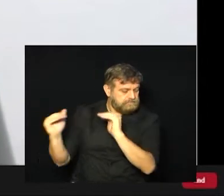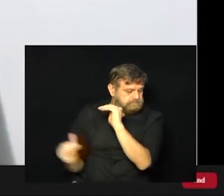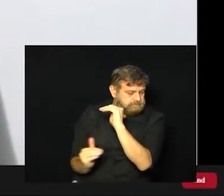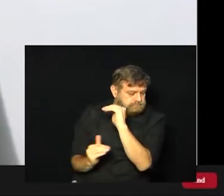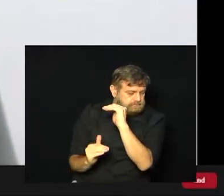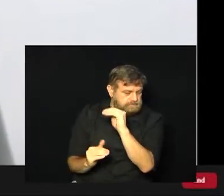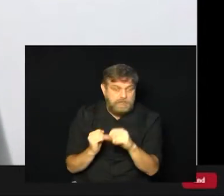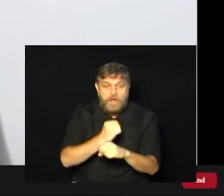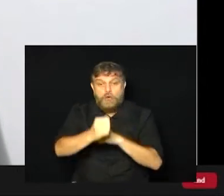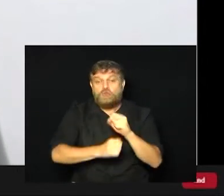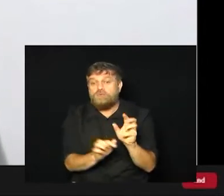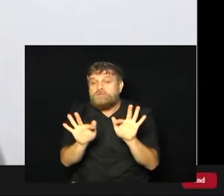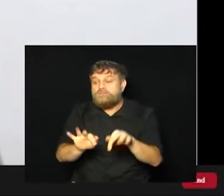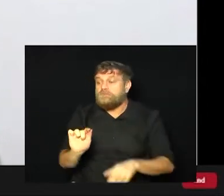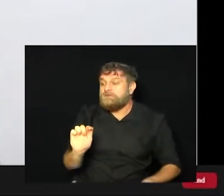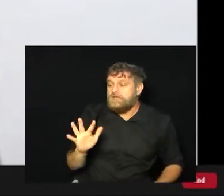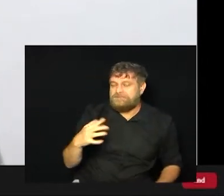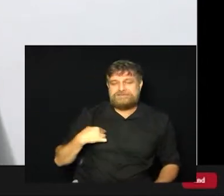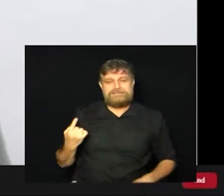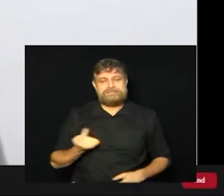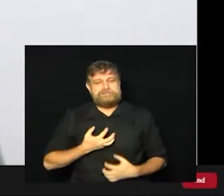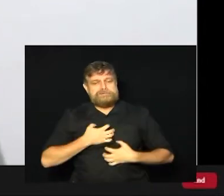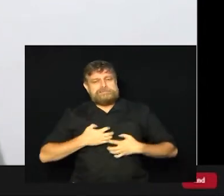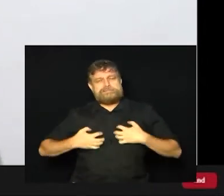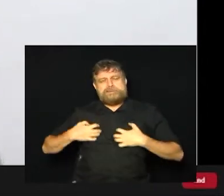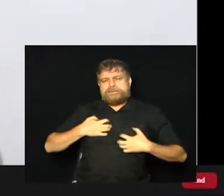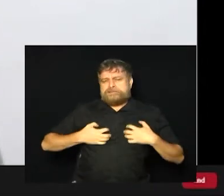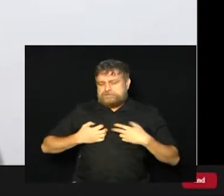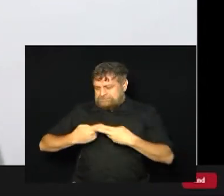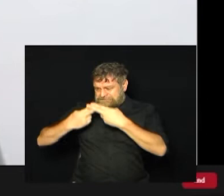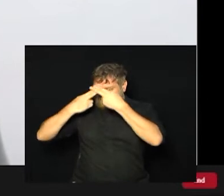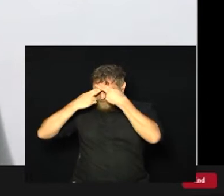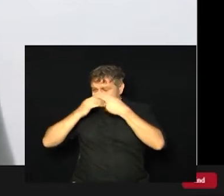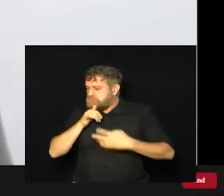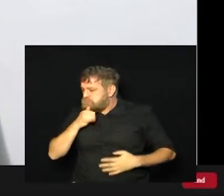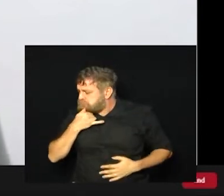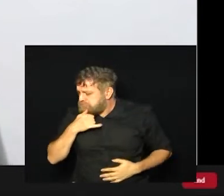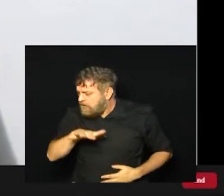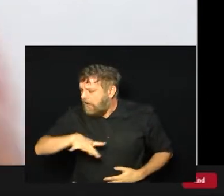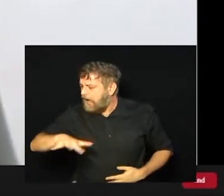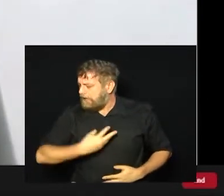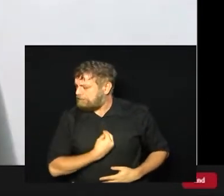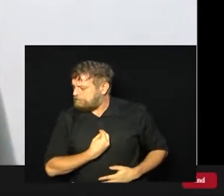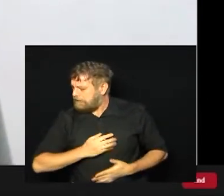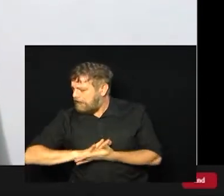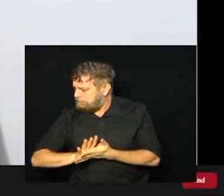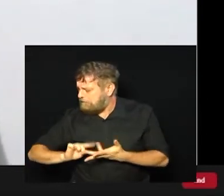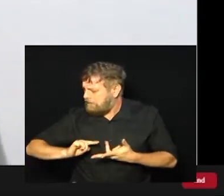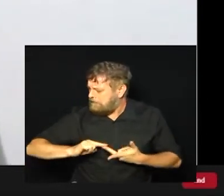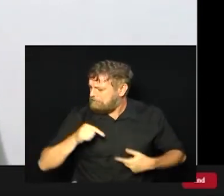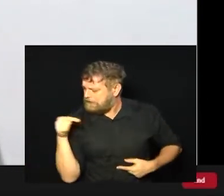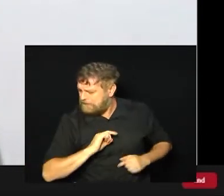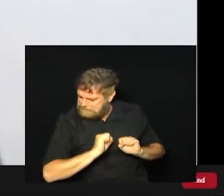chega no final do ano, a gente acaba ficando frustrado ou decepcionado com uma ou outra área da vida, aí já vê que não valeu a pena